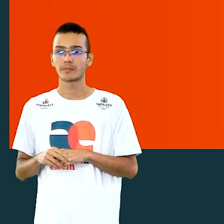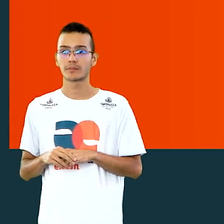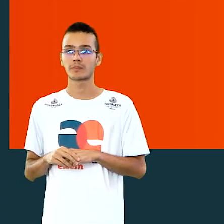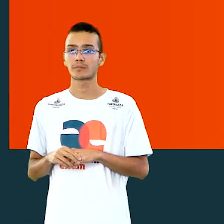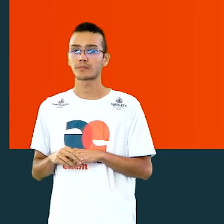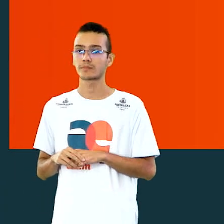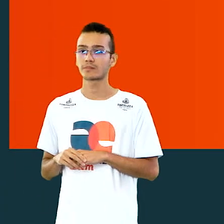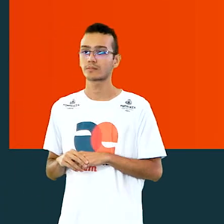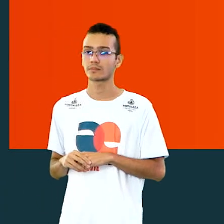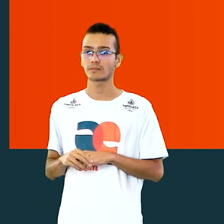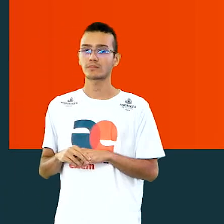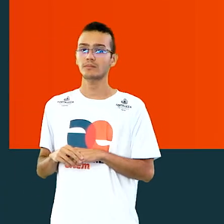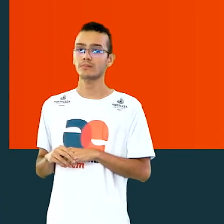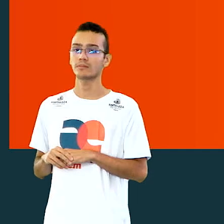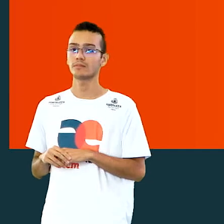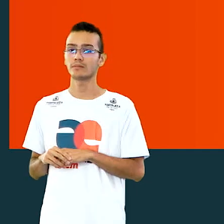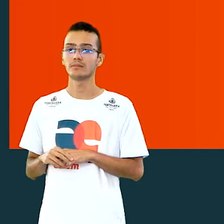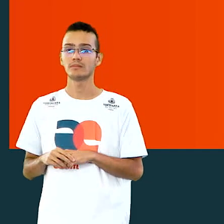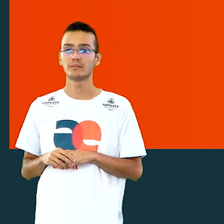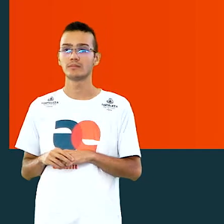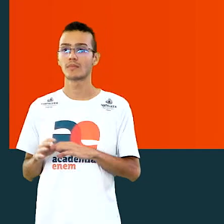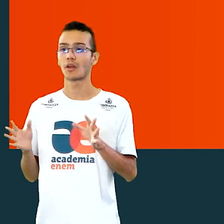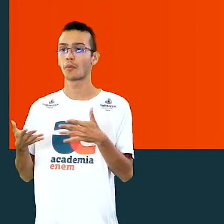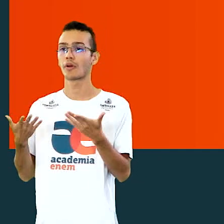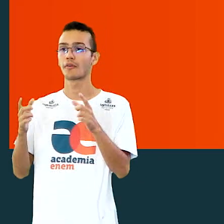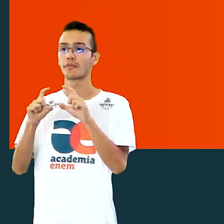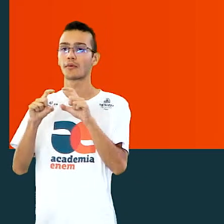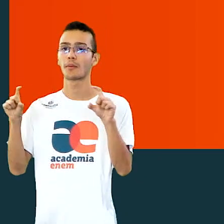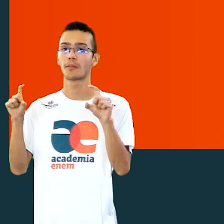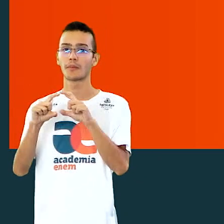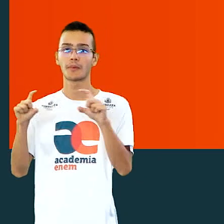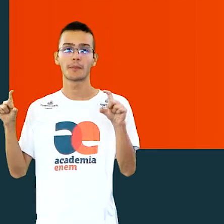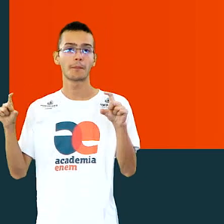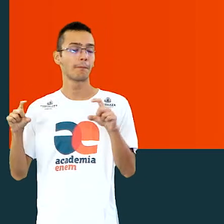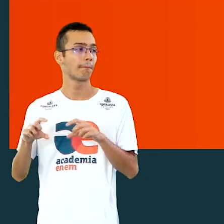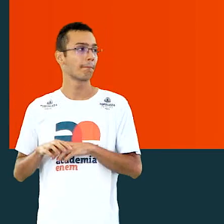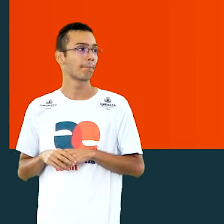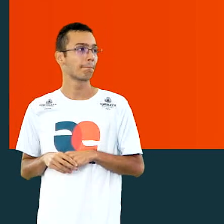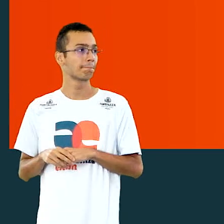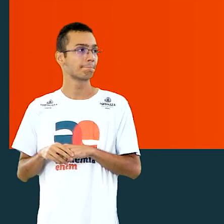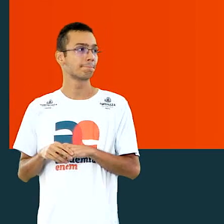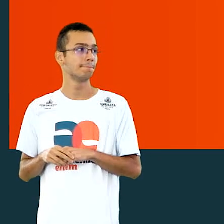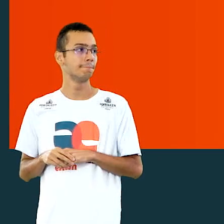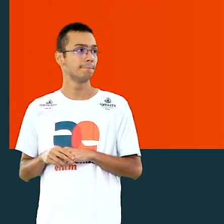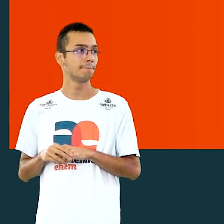Esqueceu? Esqueceu não. Qual é a fórmula, pessoal? Bora. Da questão anterior.